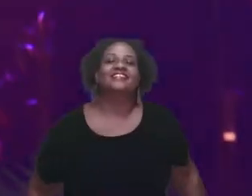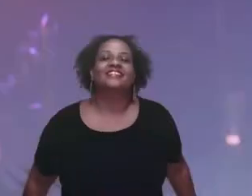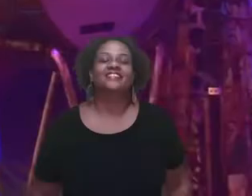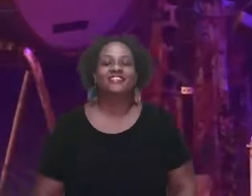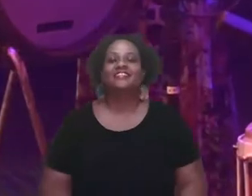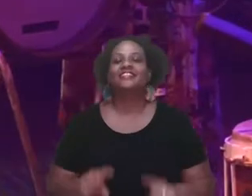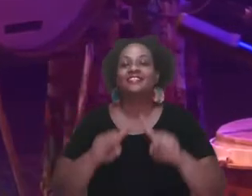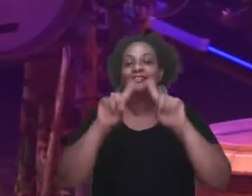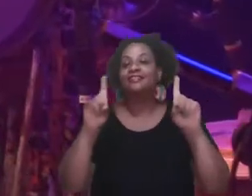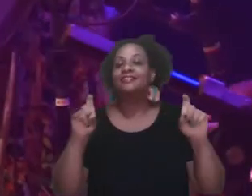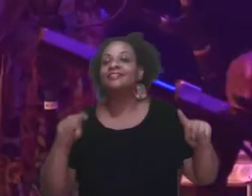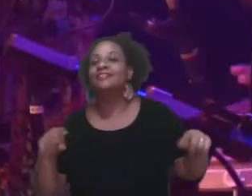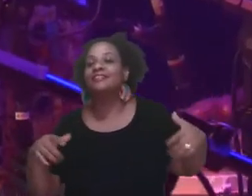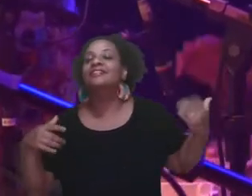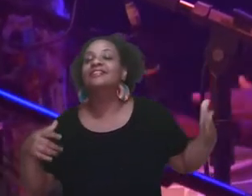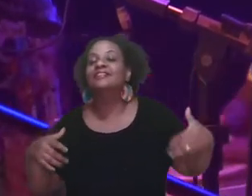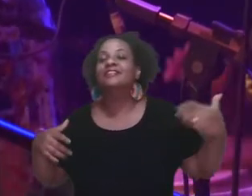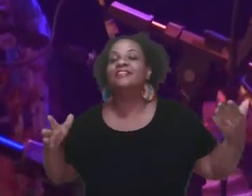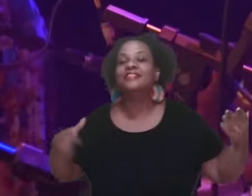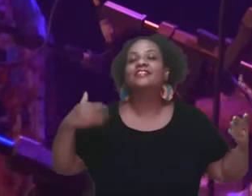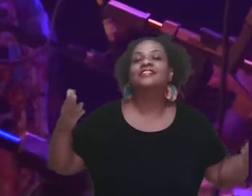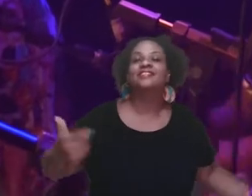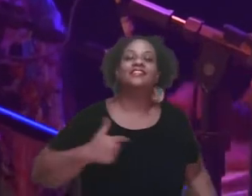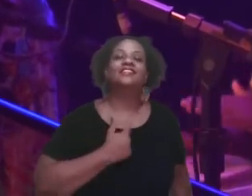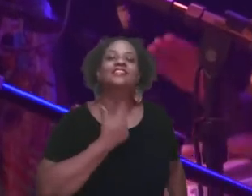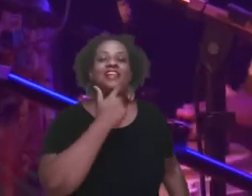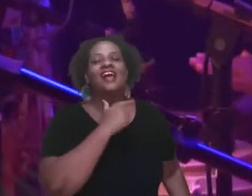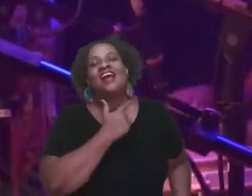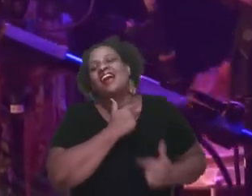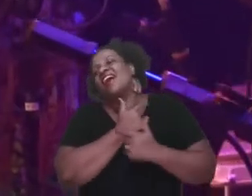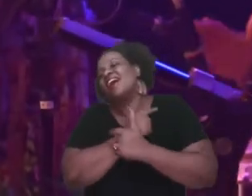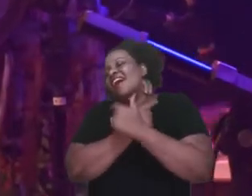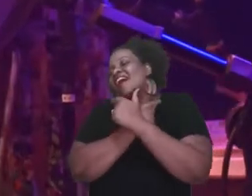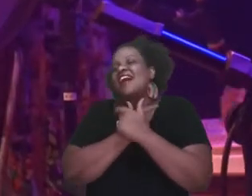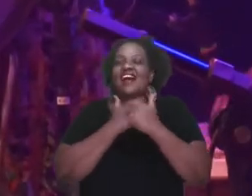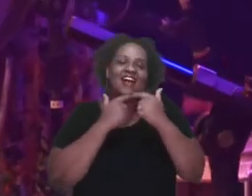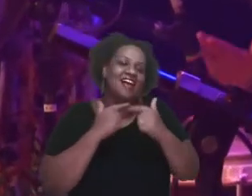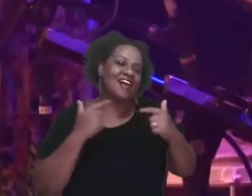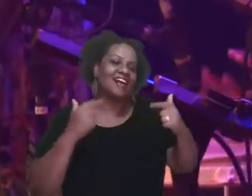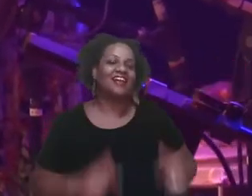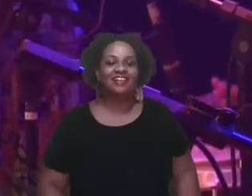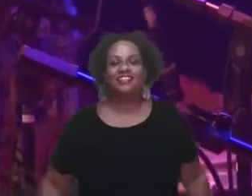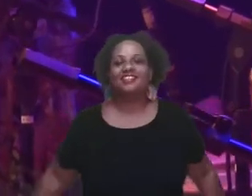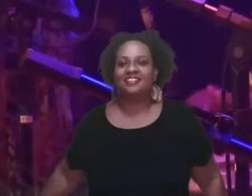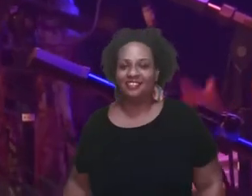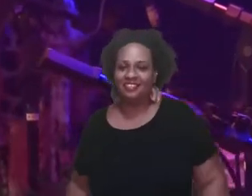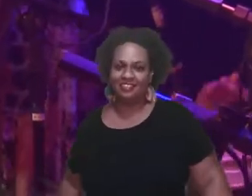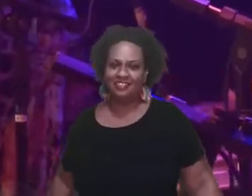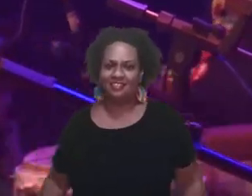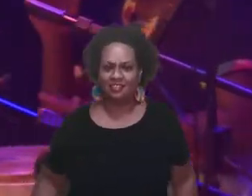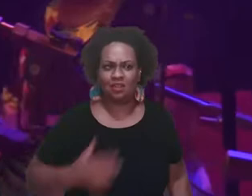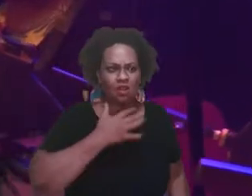quando eu dou é manda eu dou é tanto eu dou a minha vida o